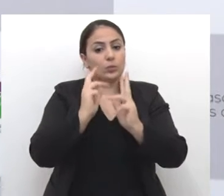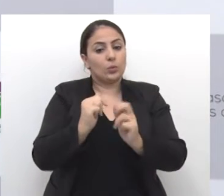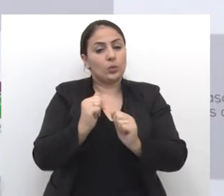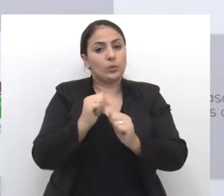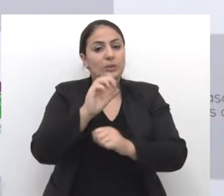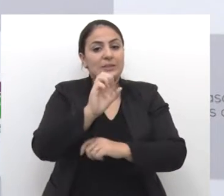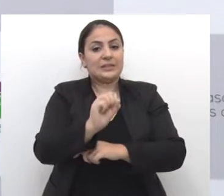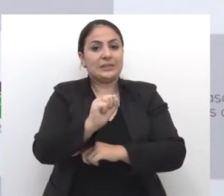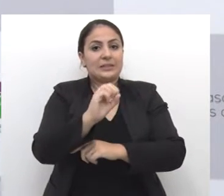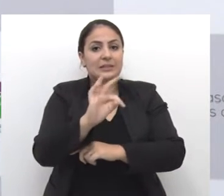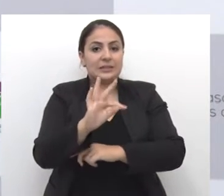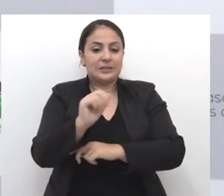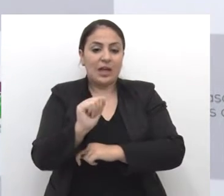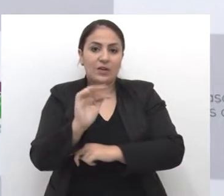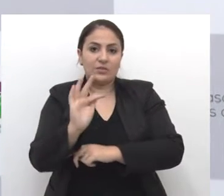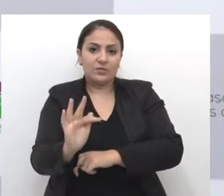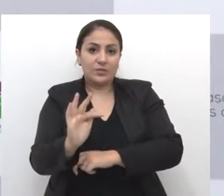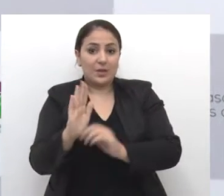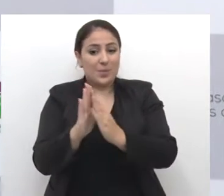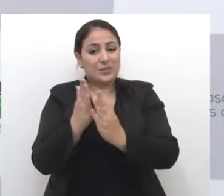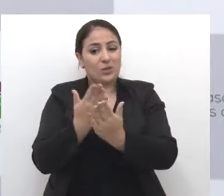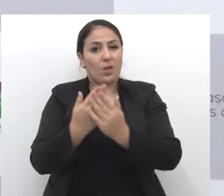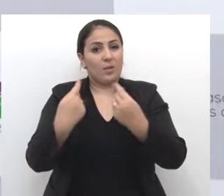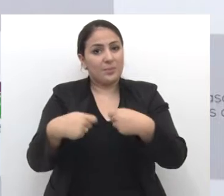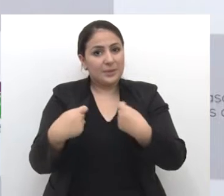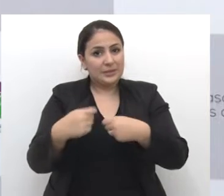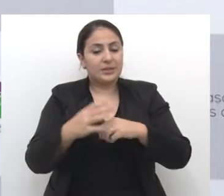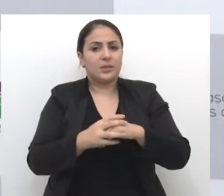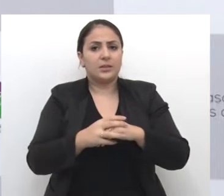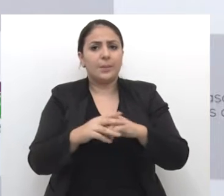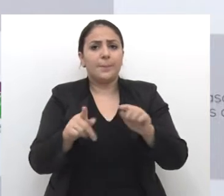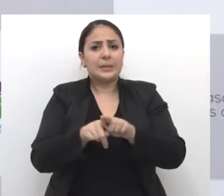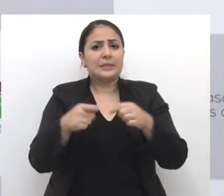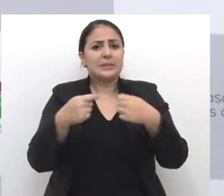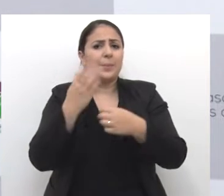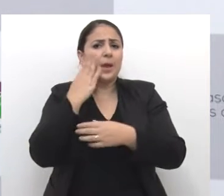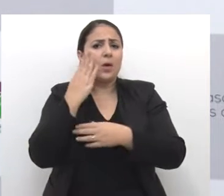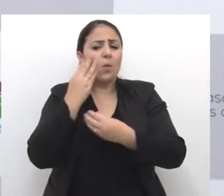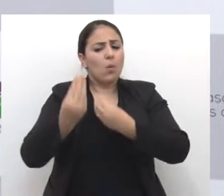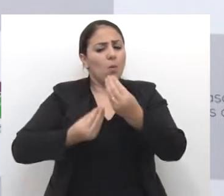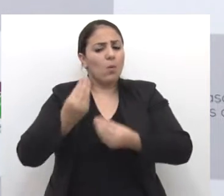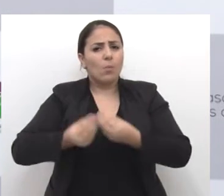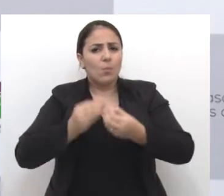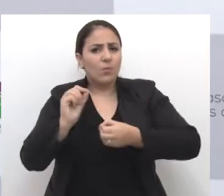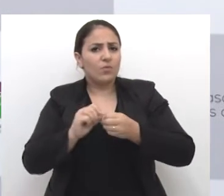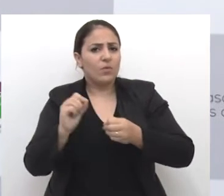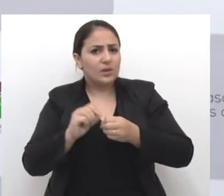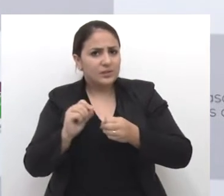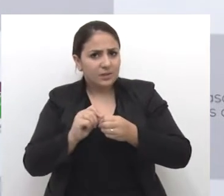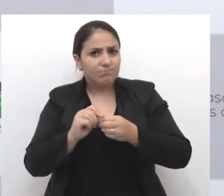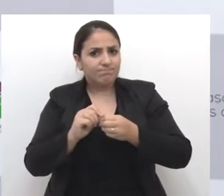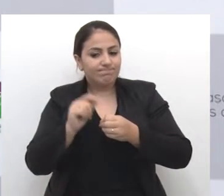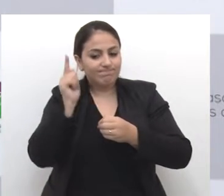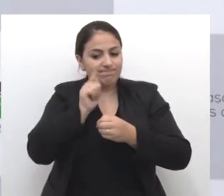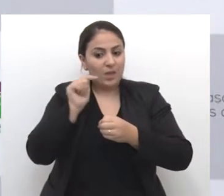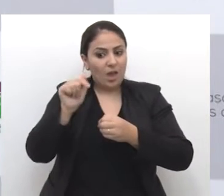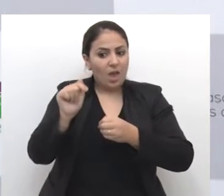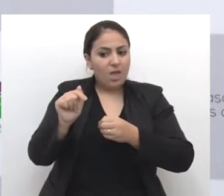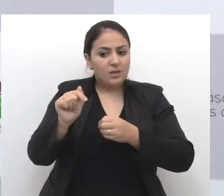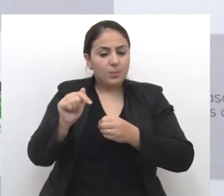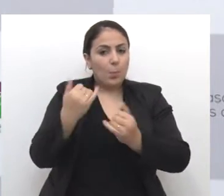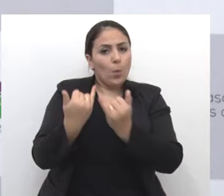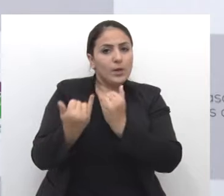o staff do que uma escola precisa, que eles precisam saber quais procedimentos fazer para que esse